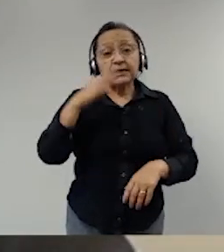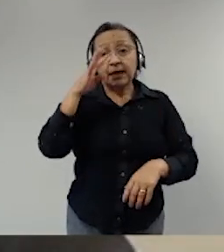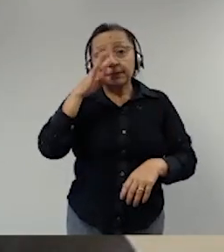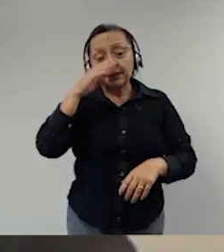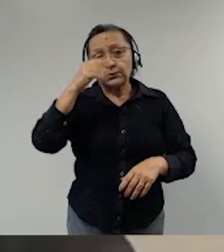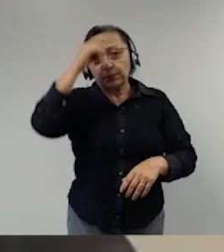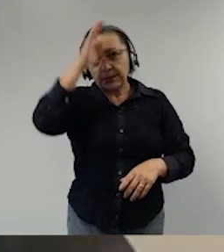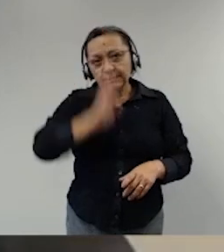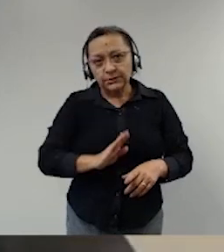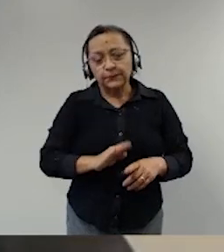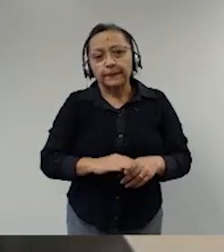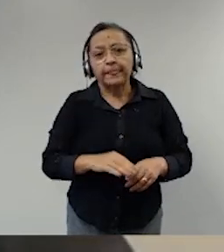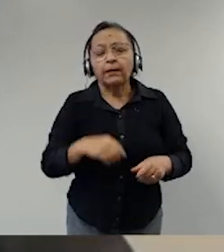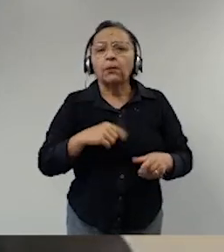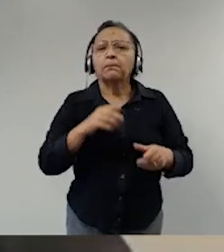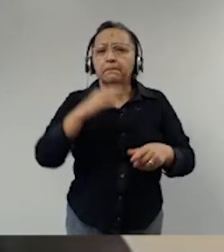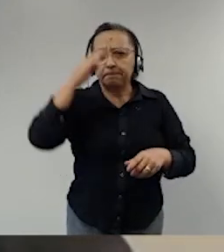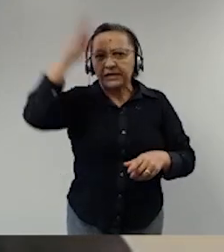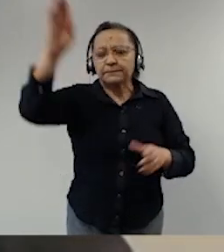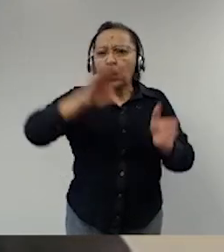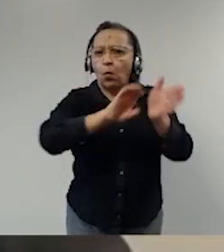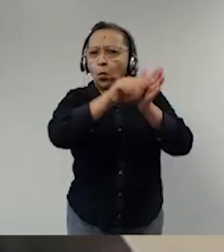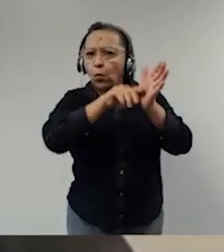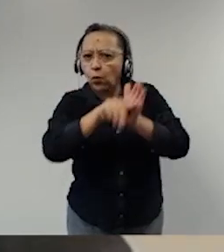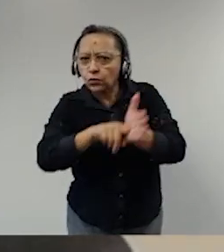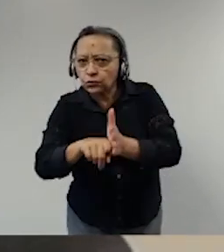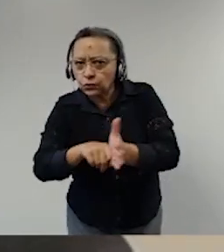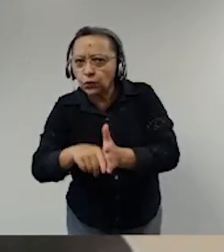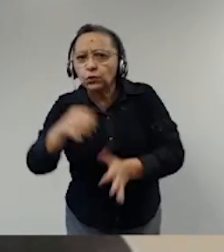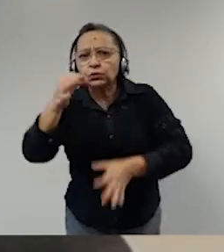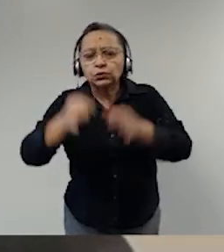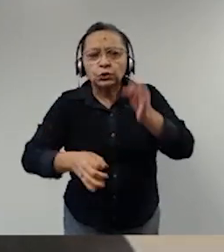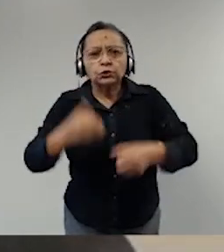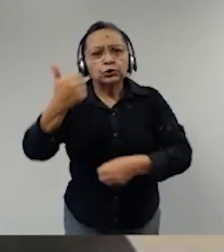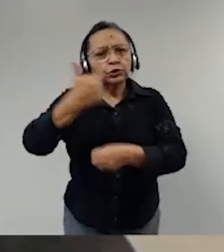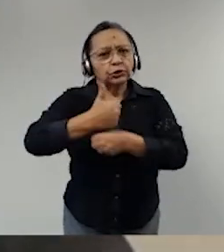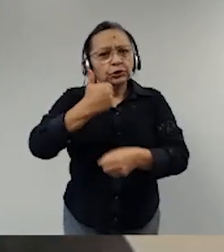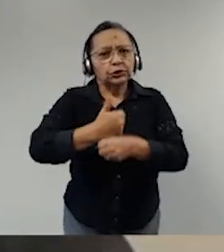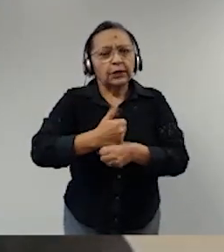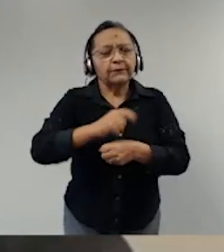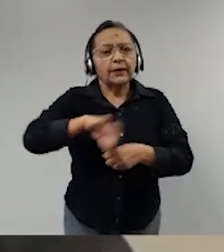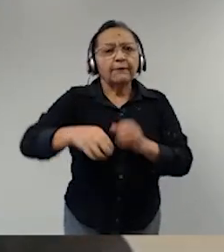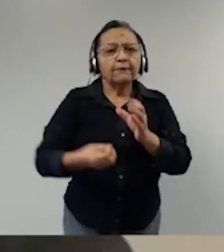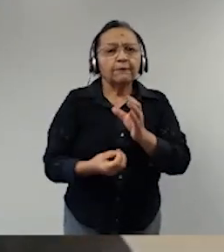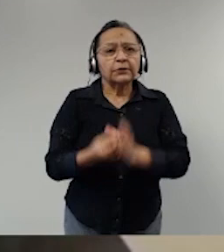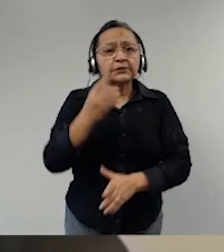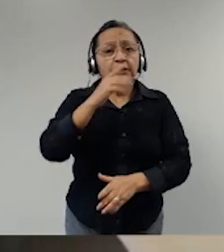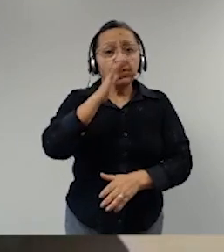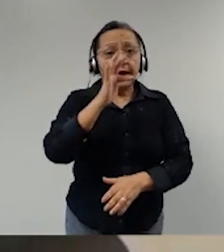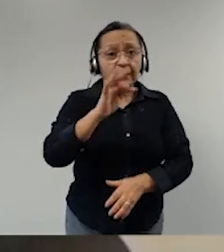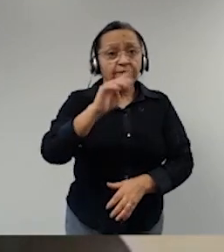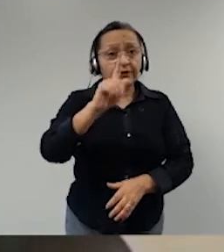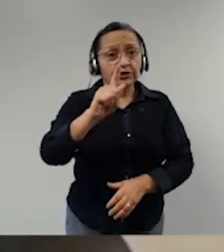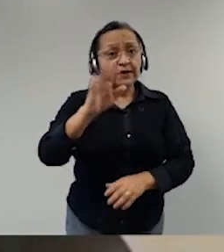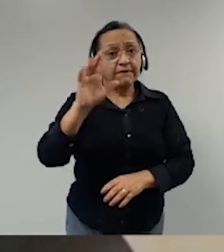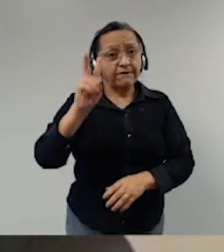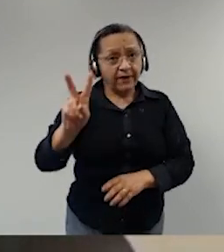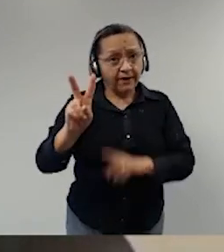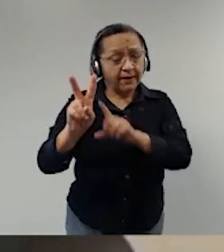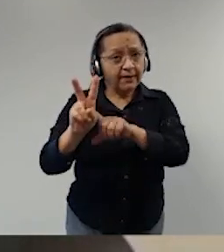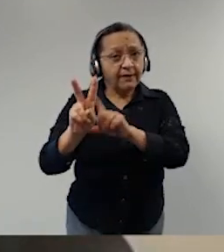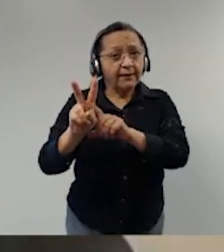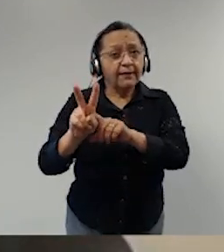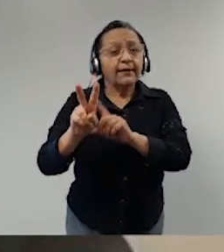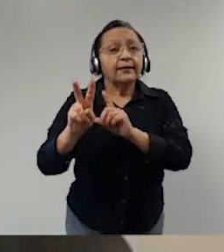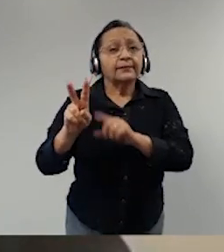principais consultores das empresas do país, é o consultor jurídico-chefe da Fundação Getúlio Vargas, cuja reputação